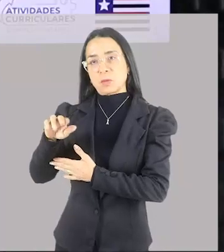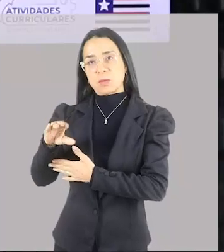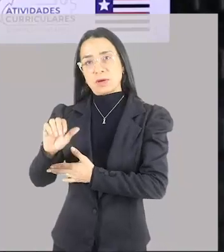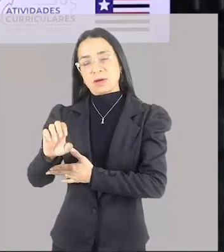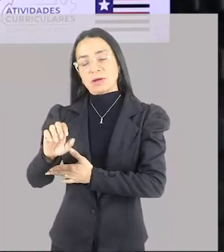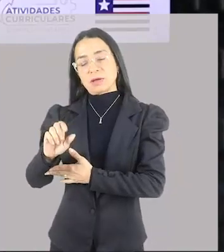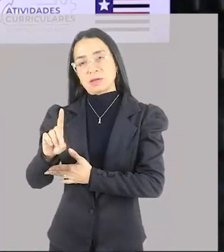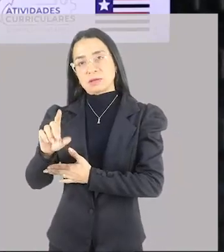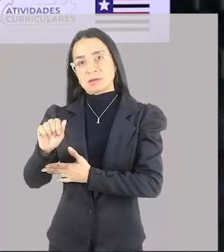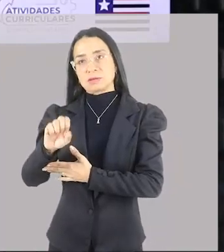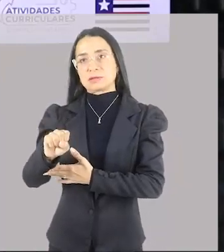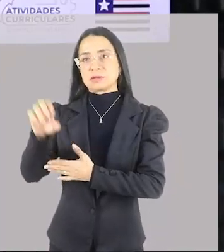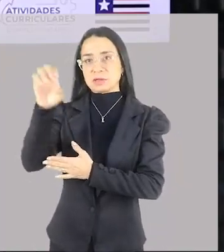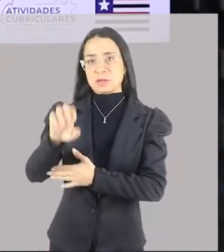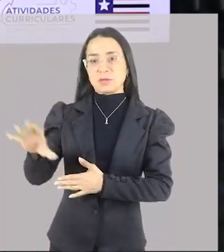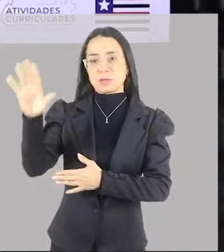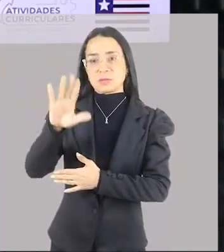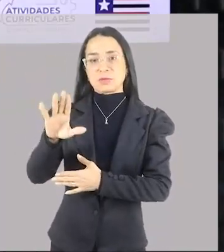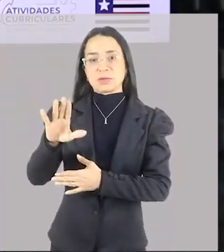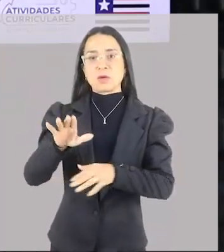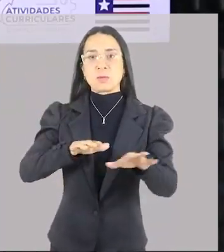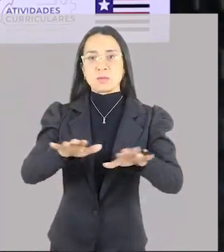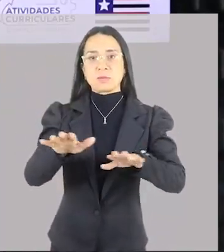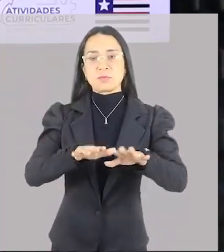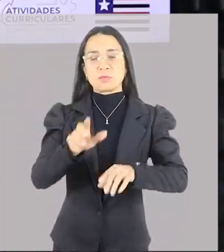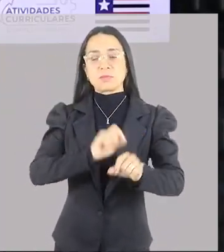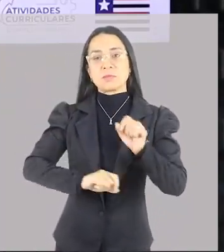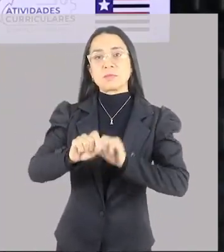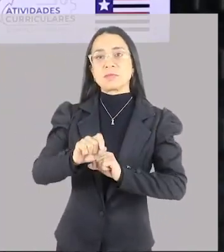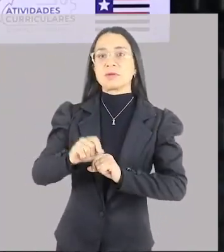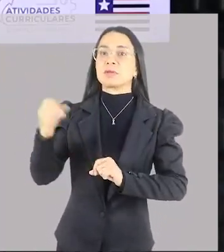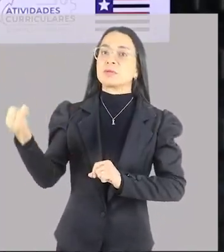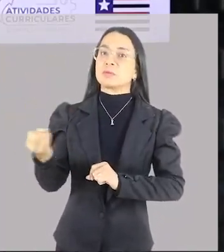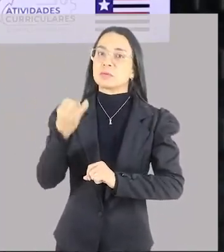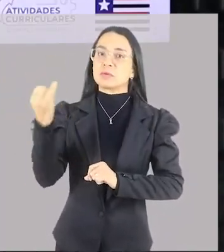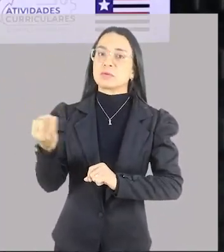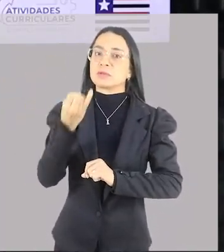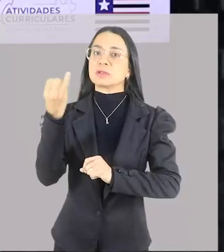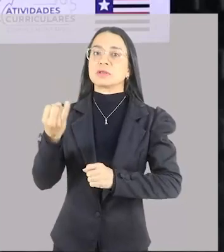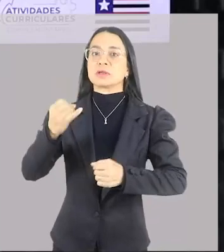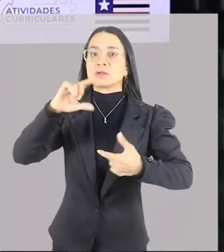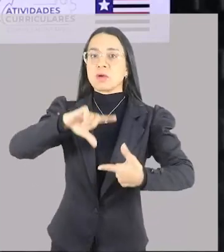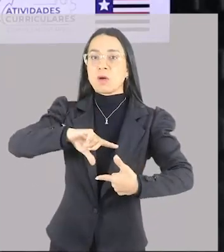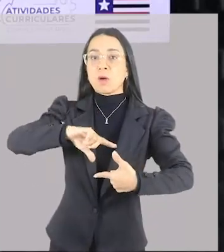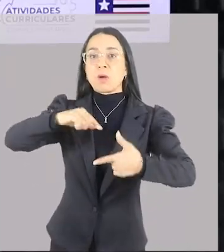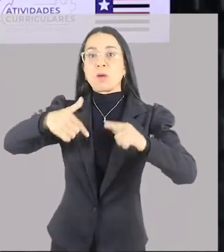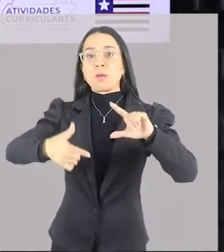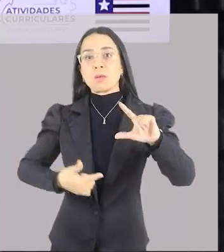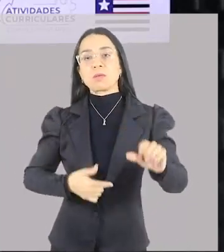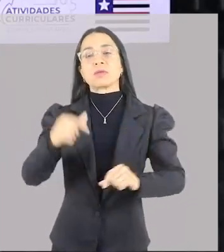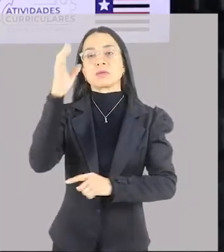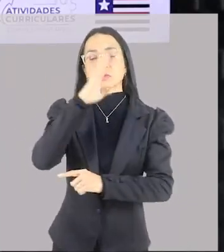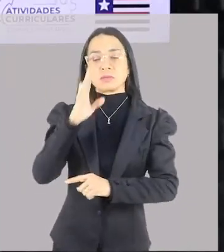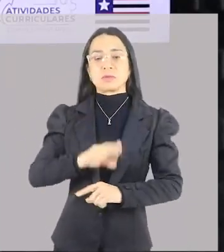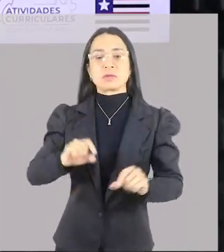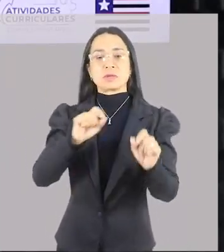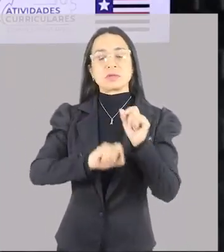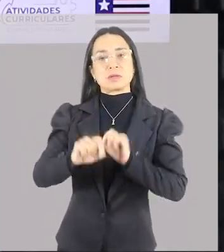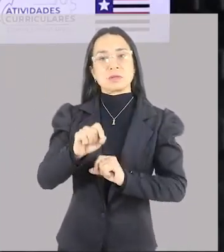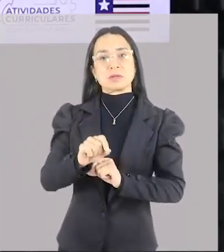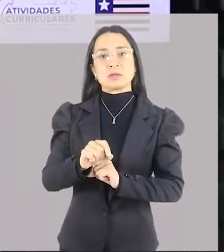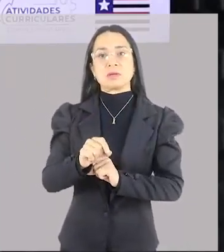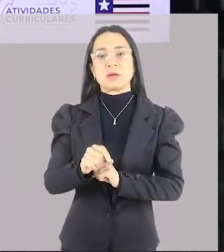o entendimento do modernismo brasileiro. Preciso que vocês atentem, porque vocês sabem que